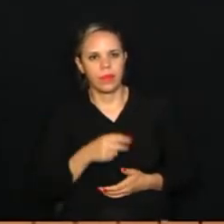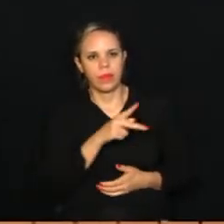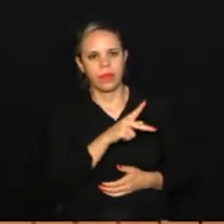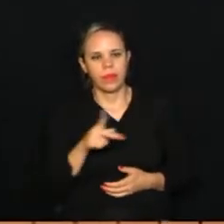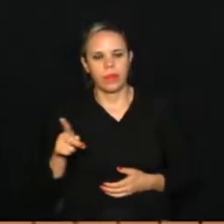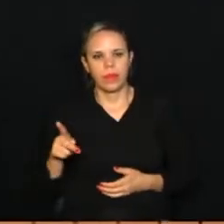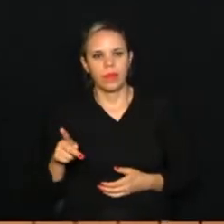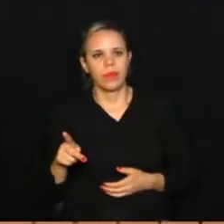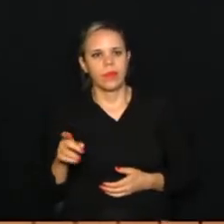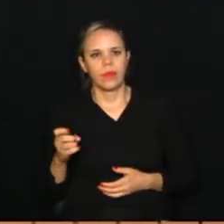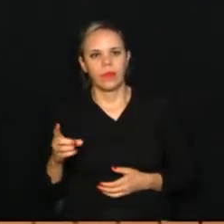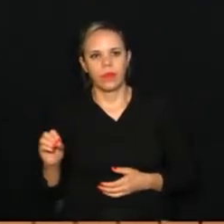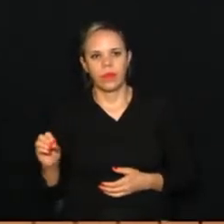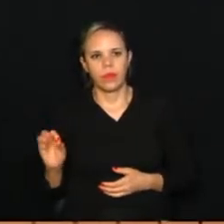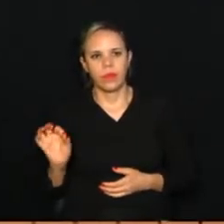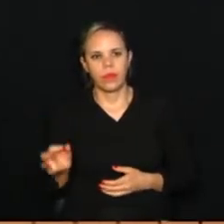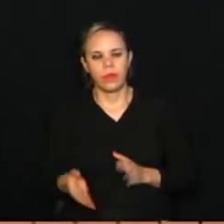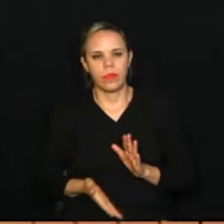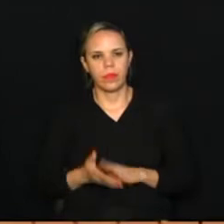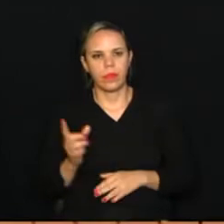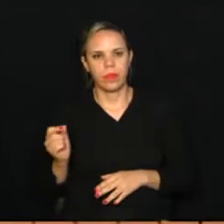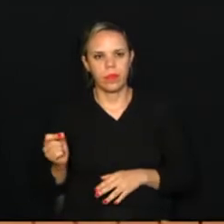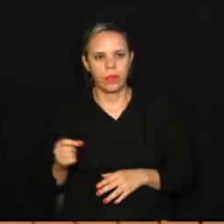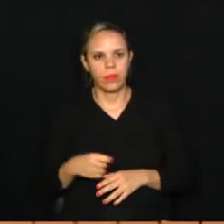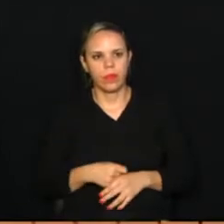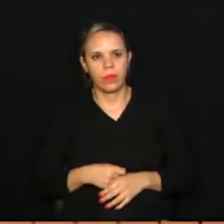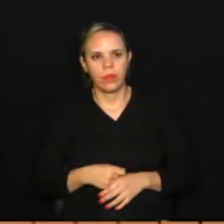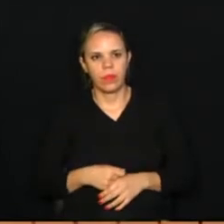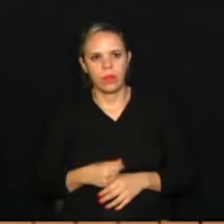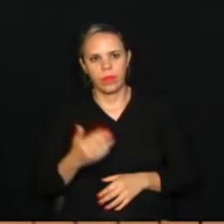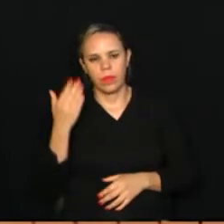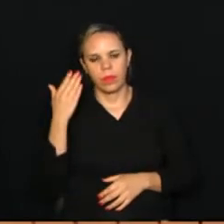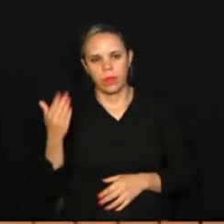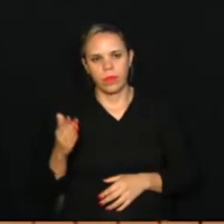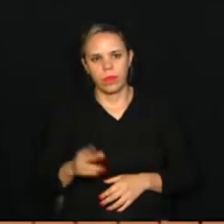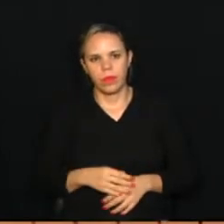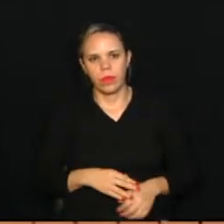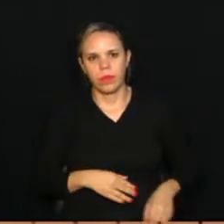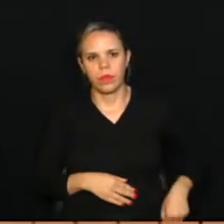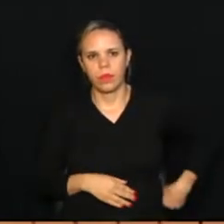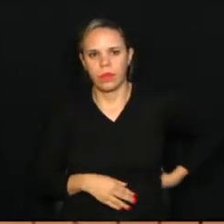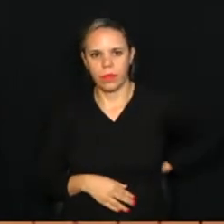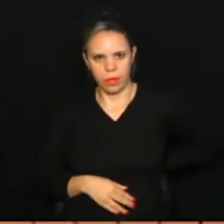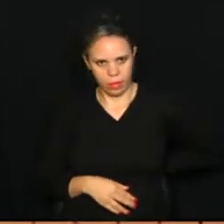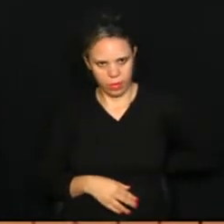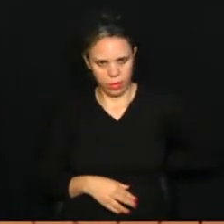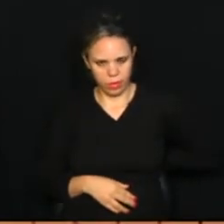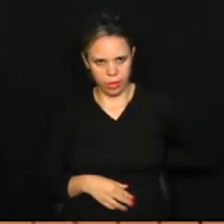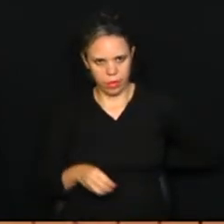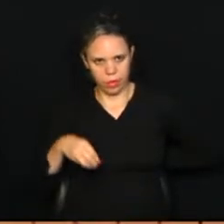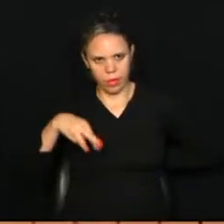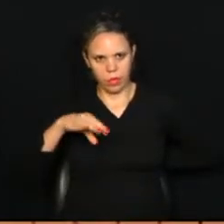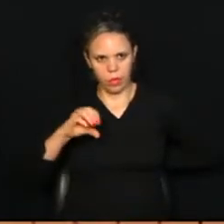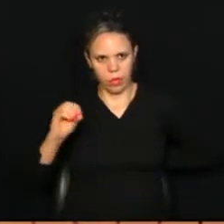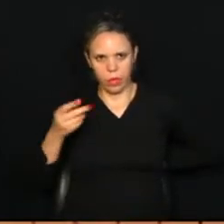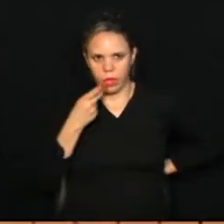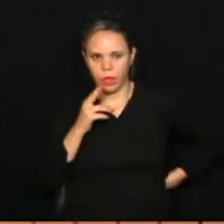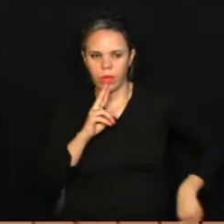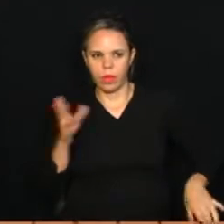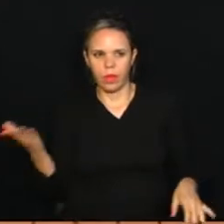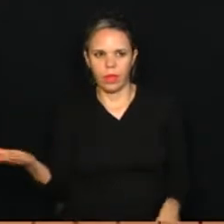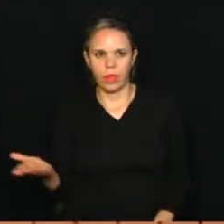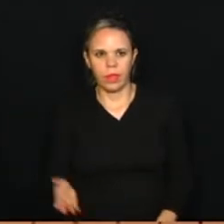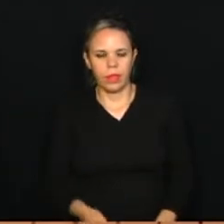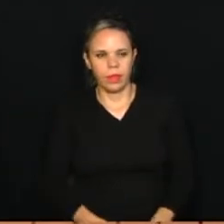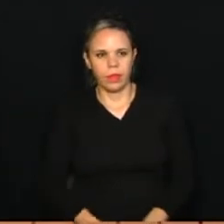está nos deixando agora, certo? Isso. Então, Obrigado. muito obrigado. Vamos deixar a batata quente para o Márcio agora.